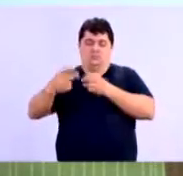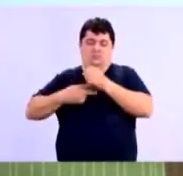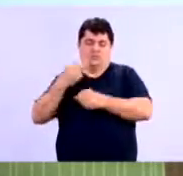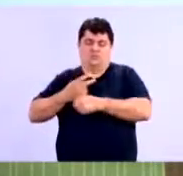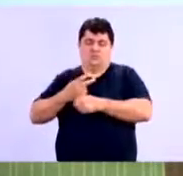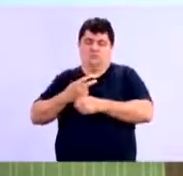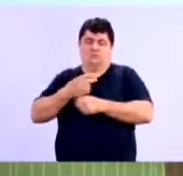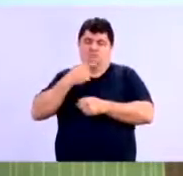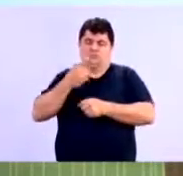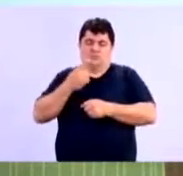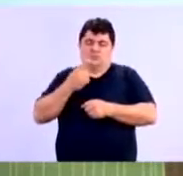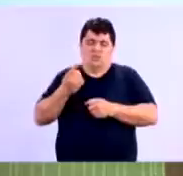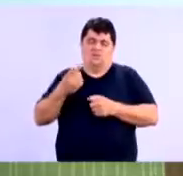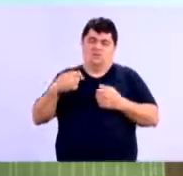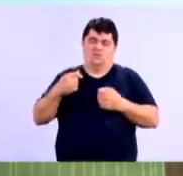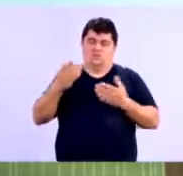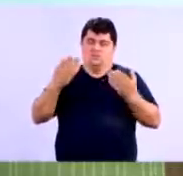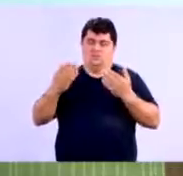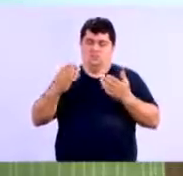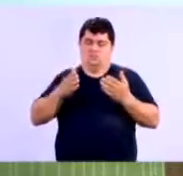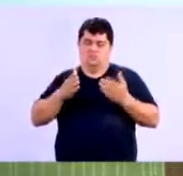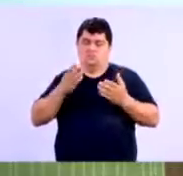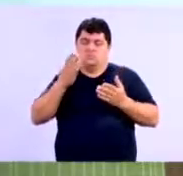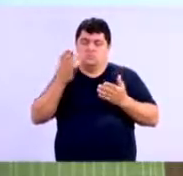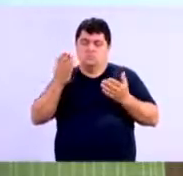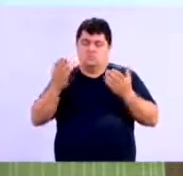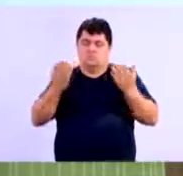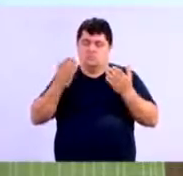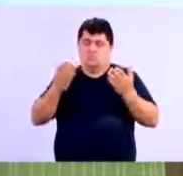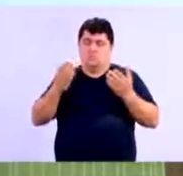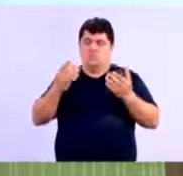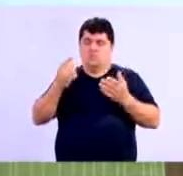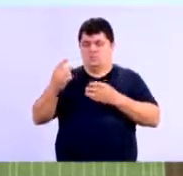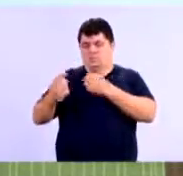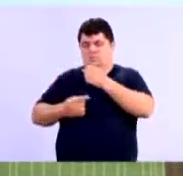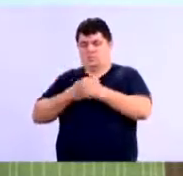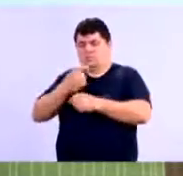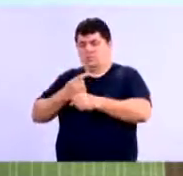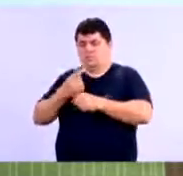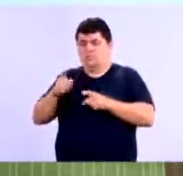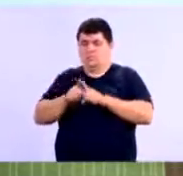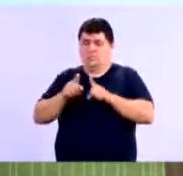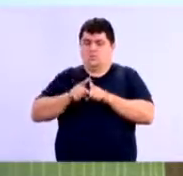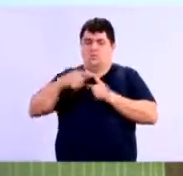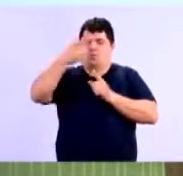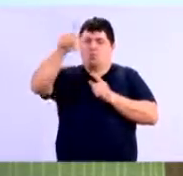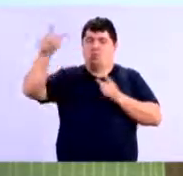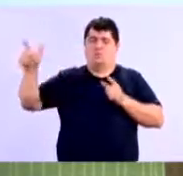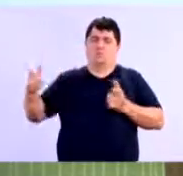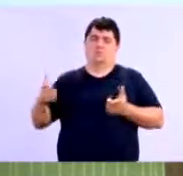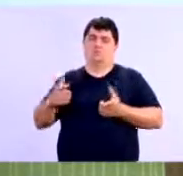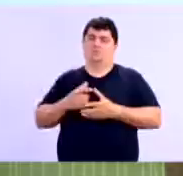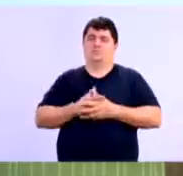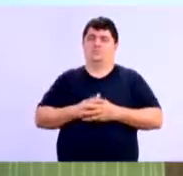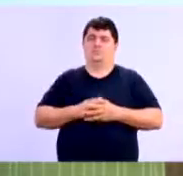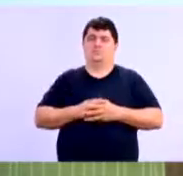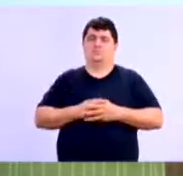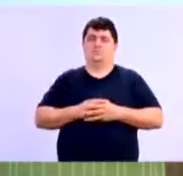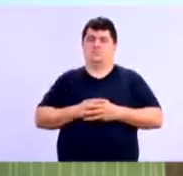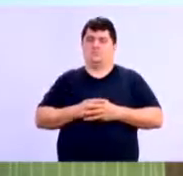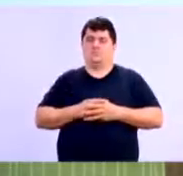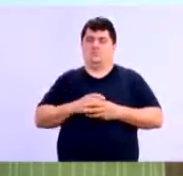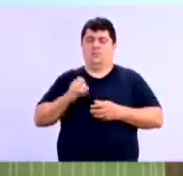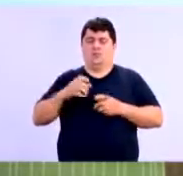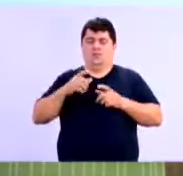tem com o que comparar. Você tem duas formas de comparar a empresa, com ela mesma durante o período do tempo e com os concorrentes do setor. Quando a gente está tratando de